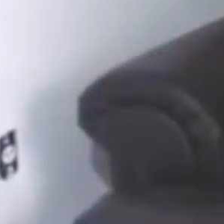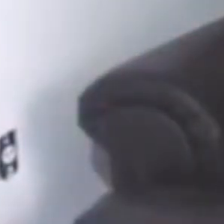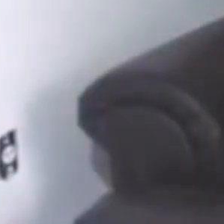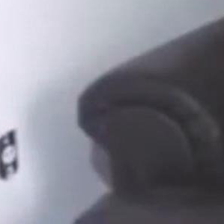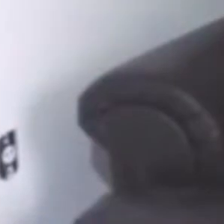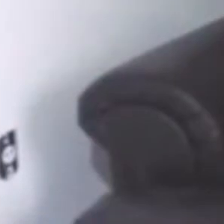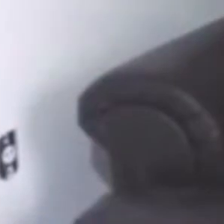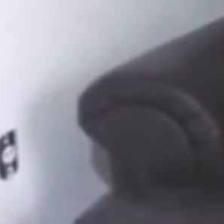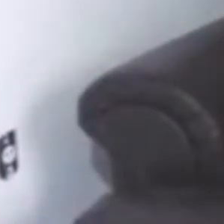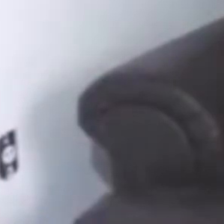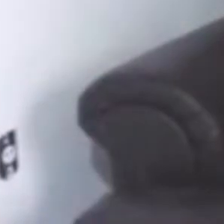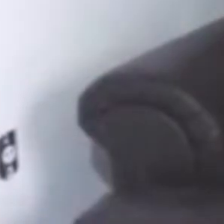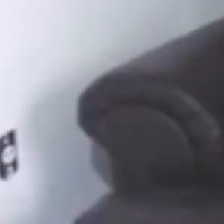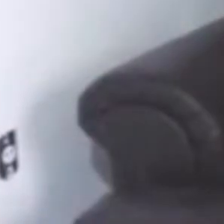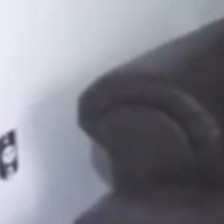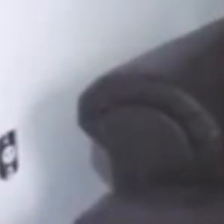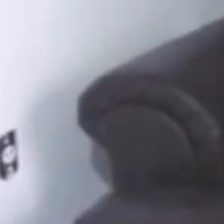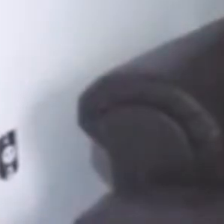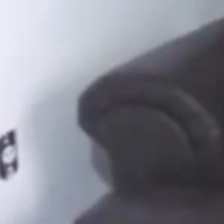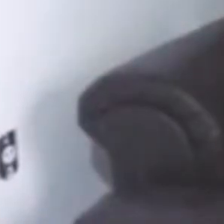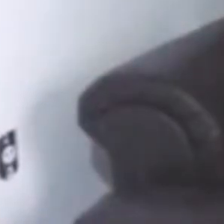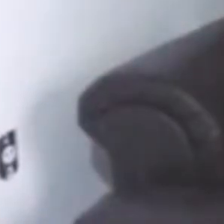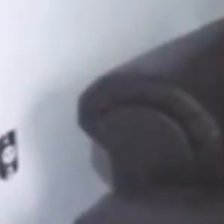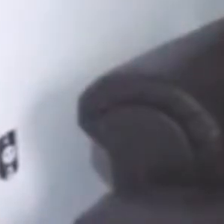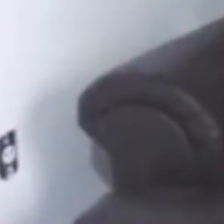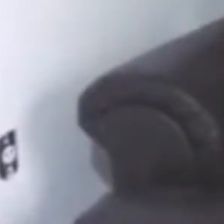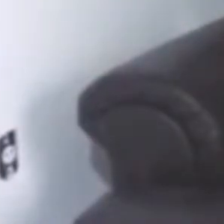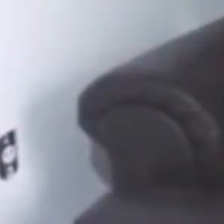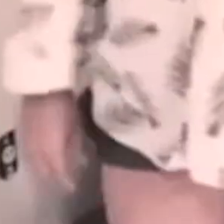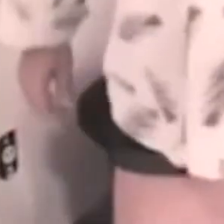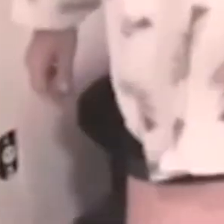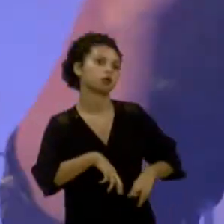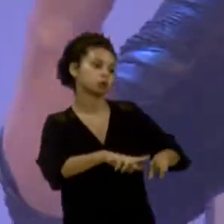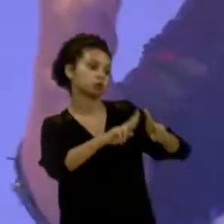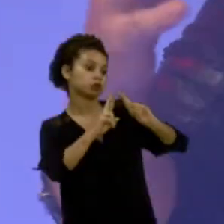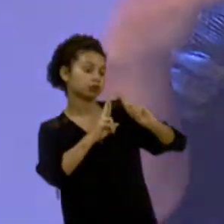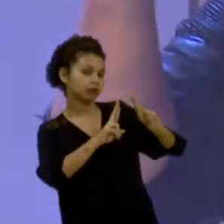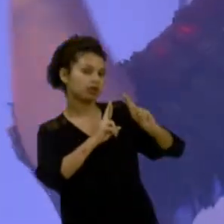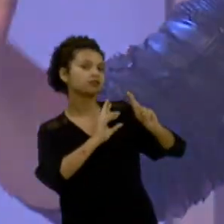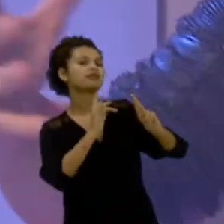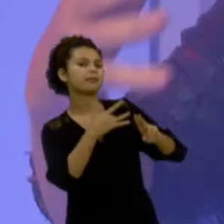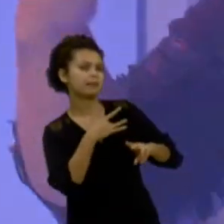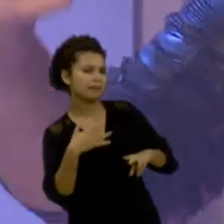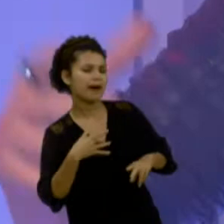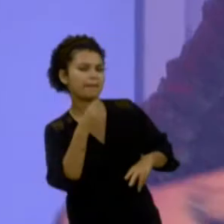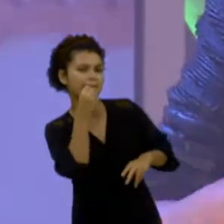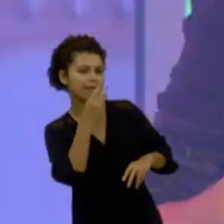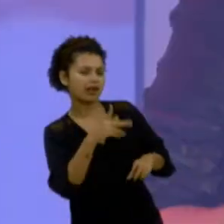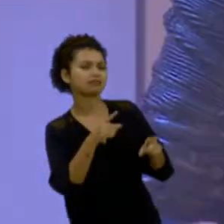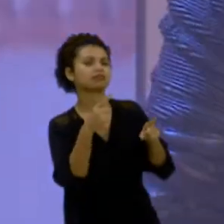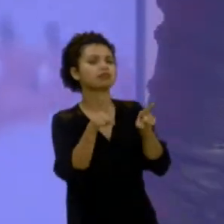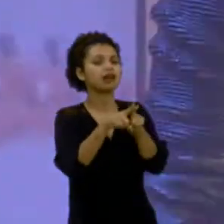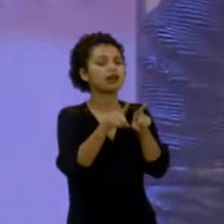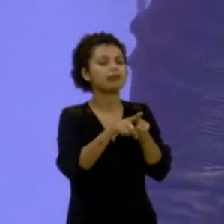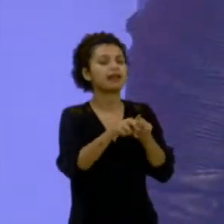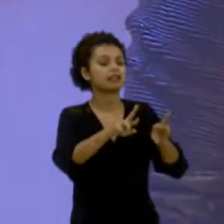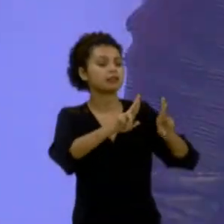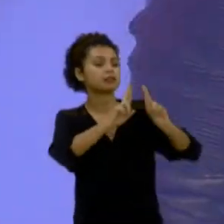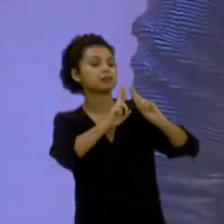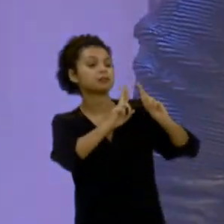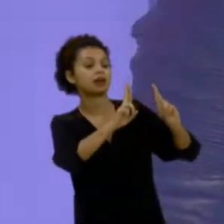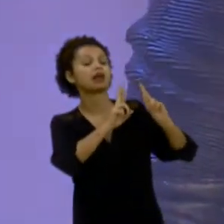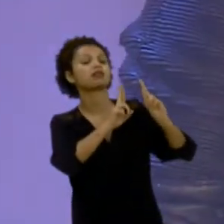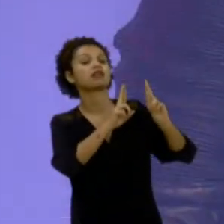Obrigada, muito Audi, obrigada. Como é que você tá? Eu tô esperançosa que tudo mude. Que todo mundo... deu uma parada como todo mundo. Como né?